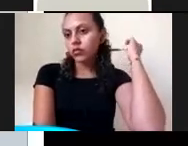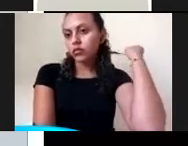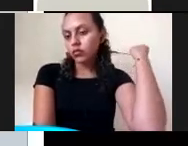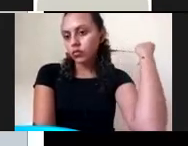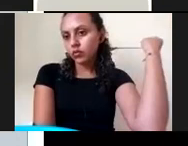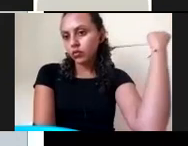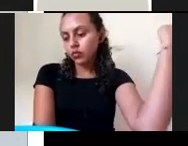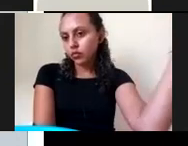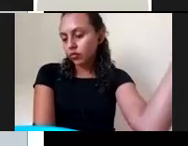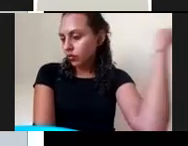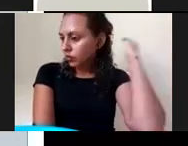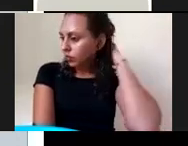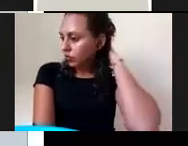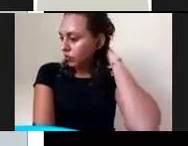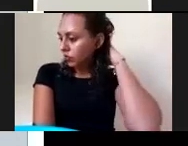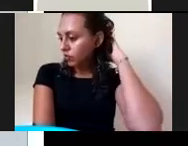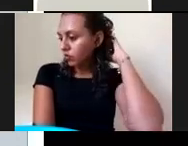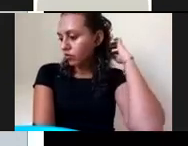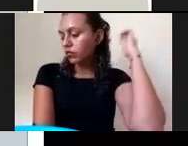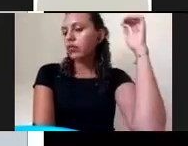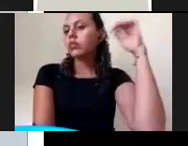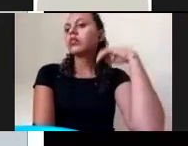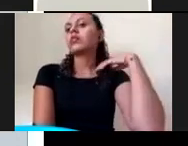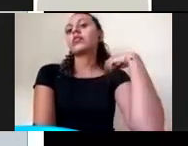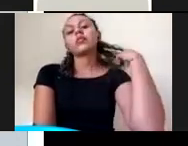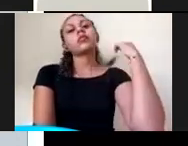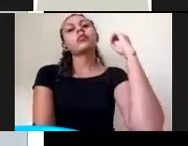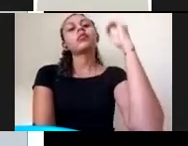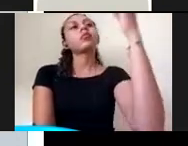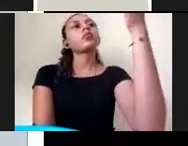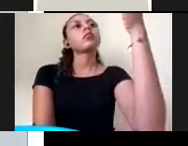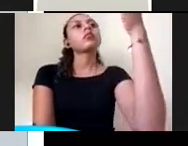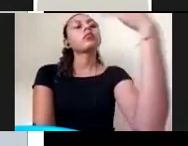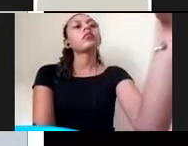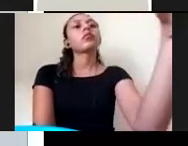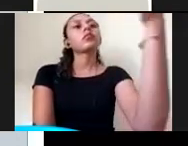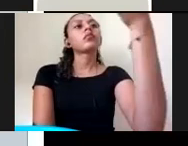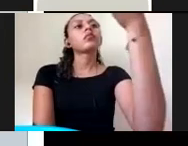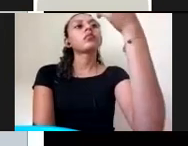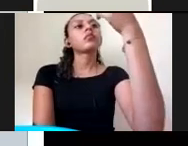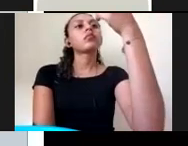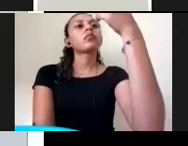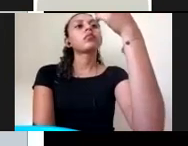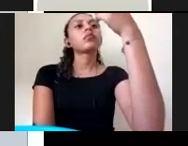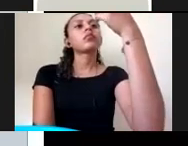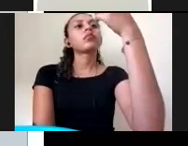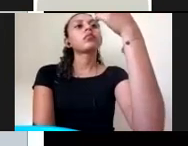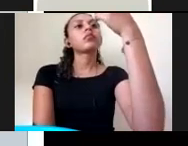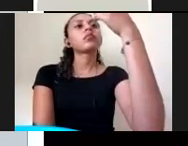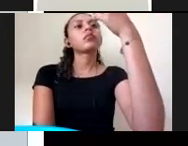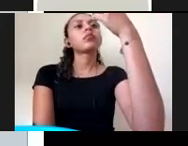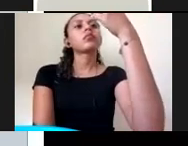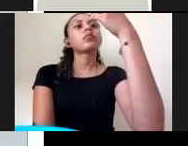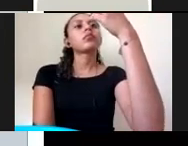trazem sons diferentes. A palpação, aí a gente consegue palpar, né? O